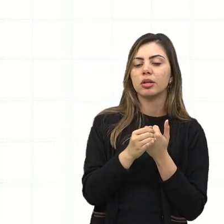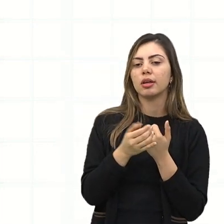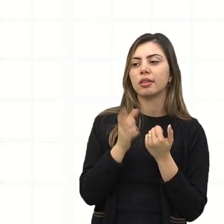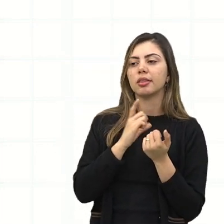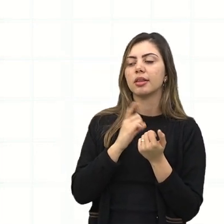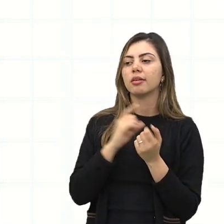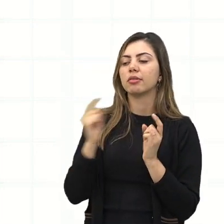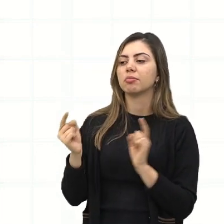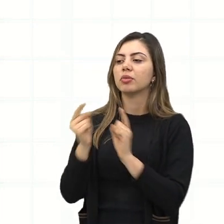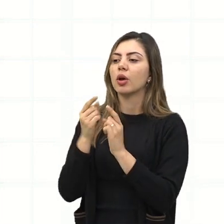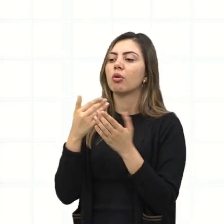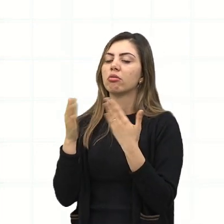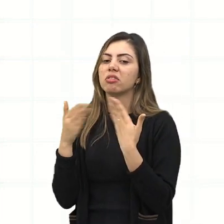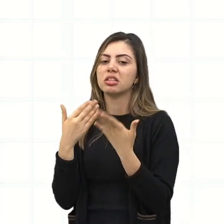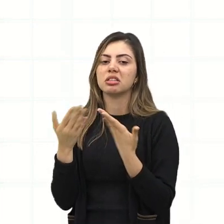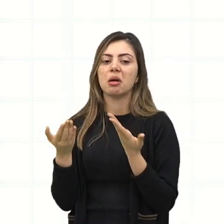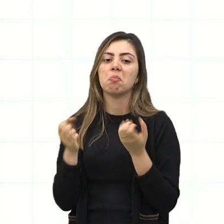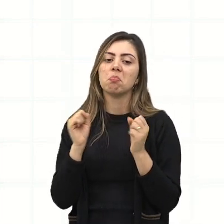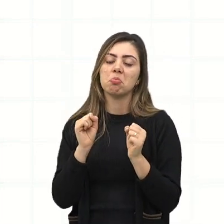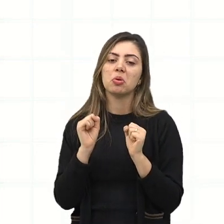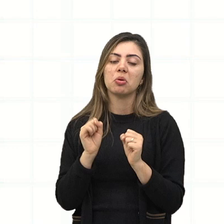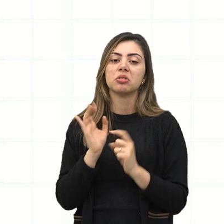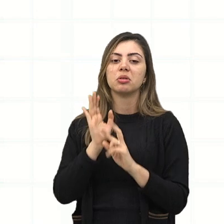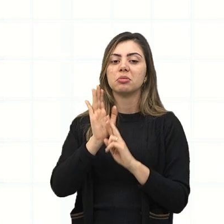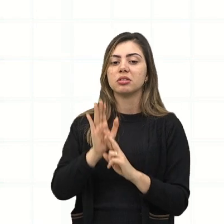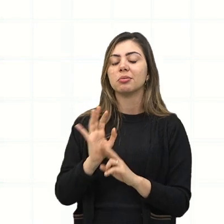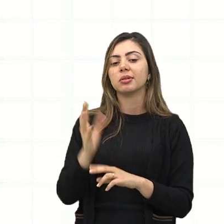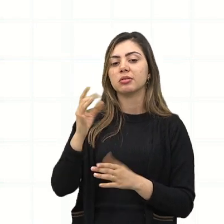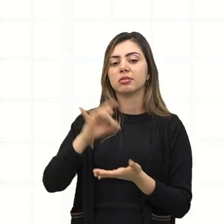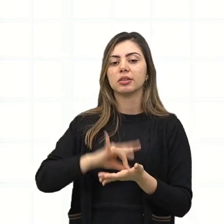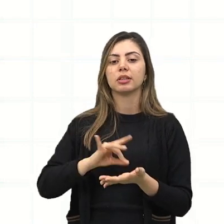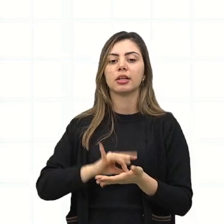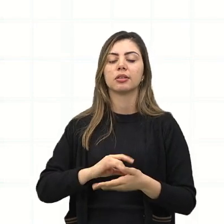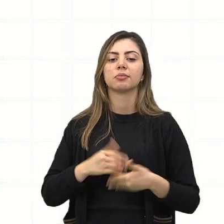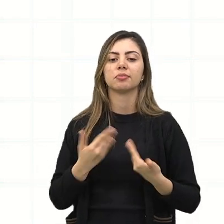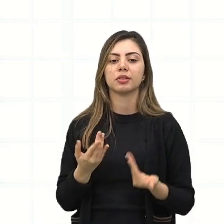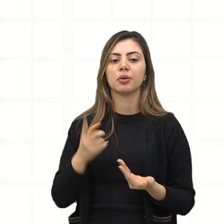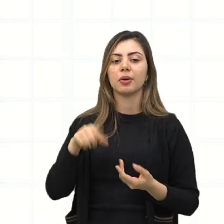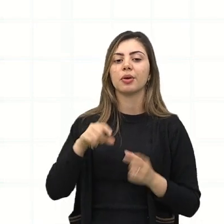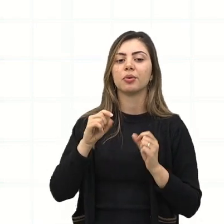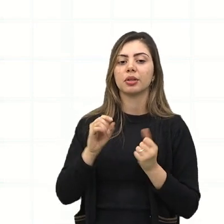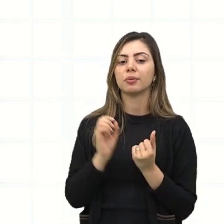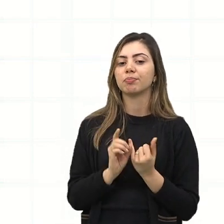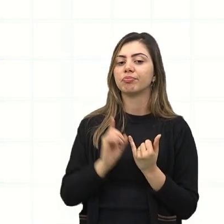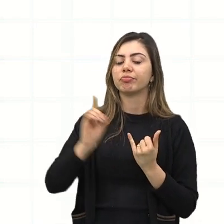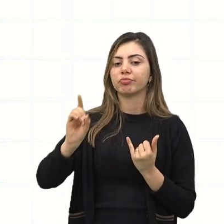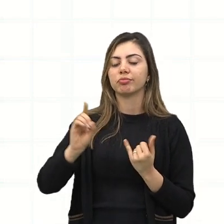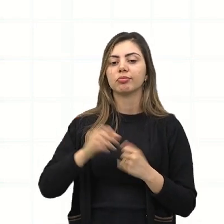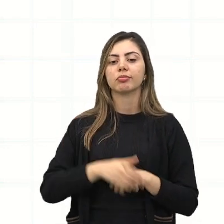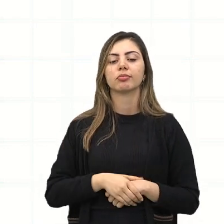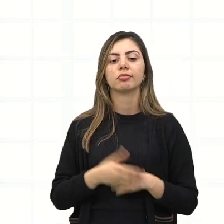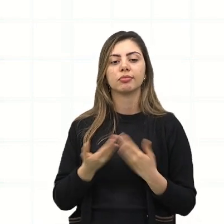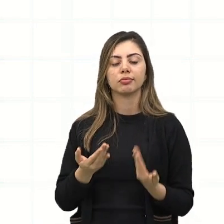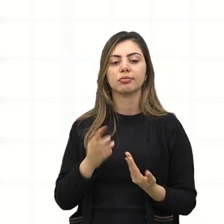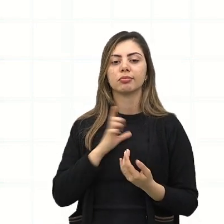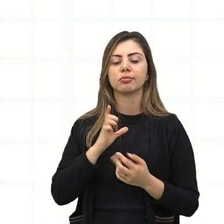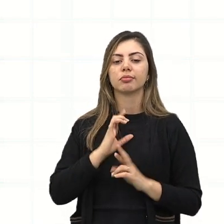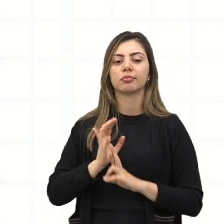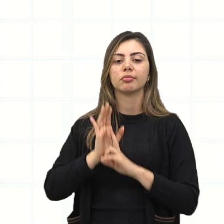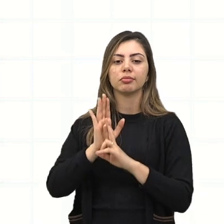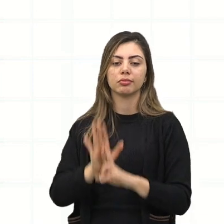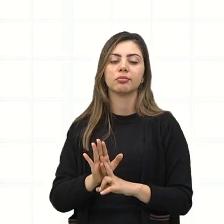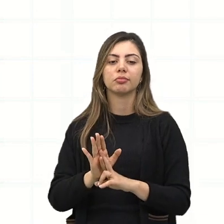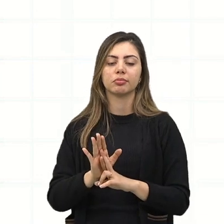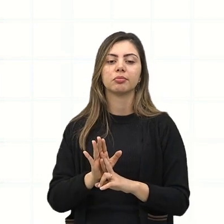estou representando de alguma situação real. Conhecido como um discurso direto, né, que é essa representação das falas